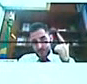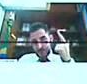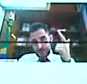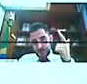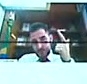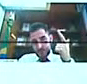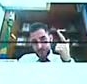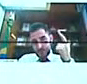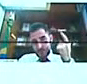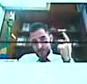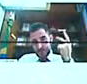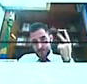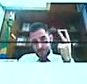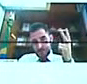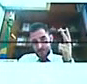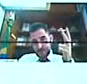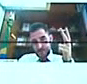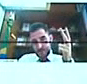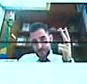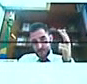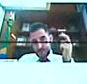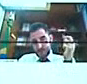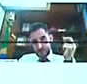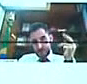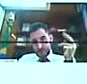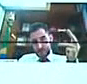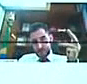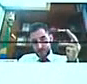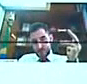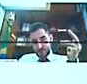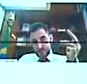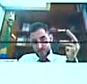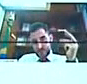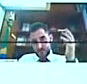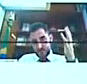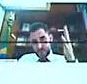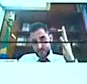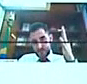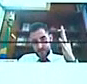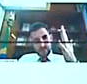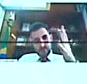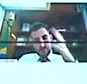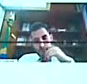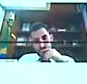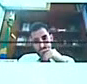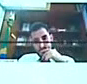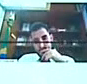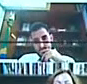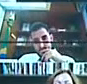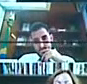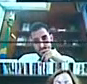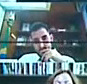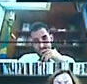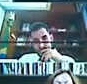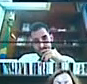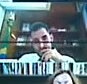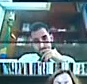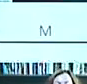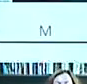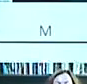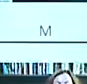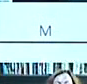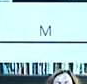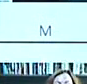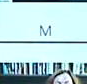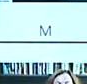Oi, ouviu? Oi, deputada Kelly Moraes, está baixo o seu som aí, deputada Kelly. Oi, a favor, presidente. A favor, ok.